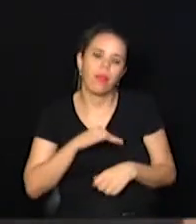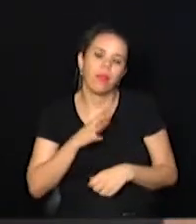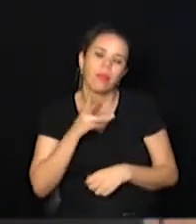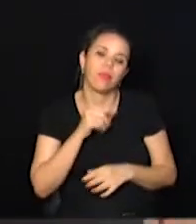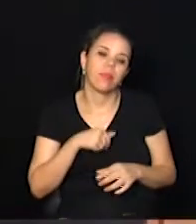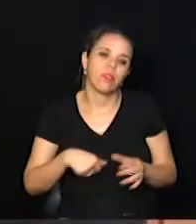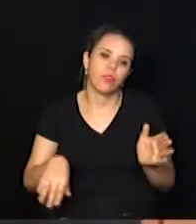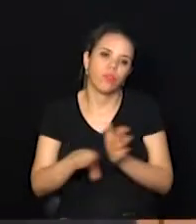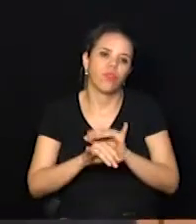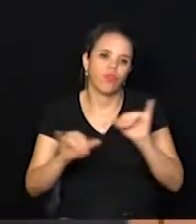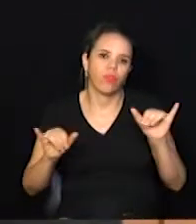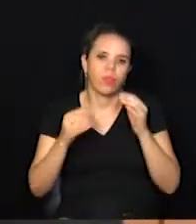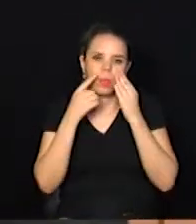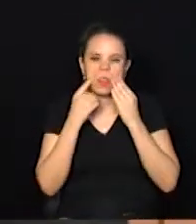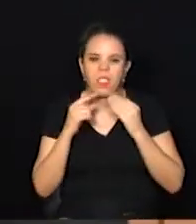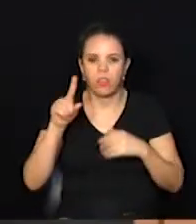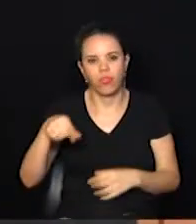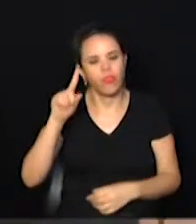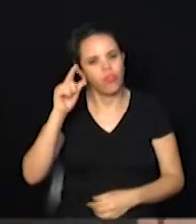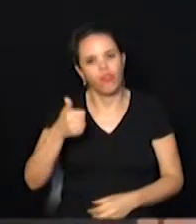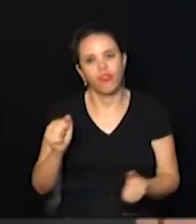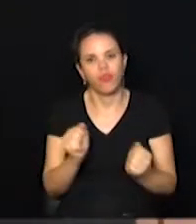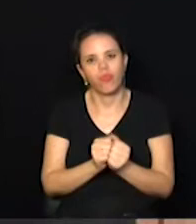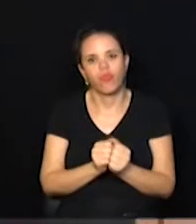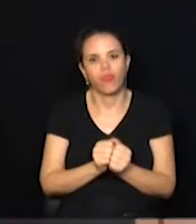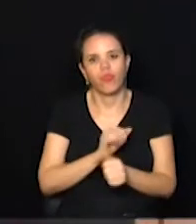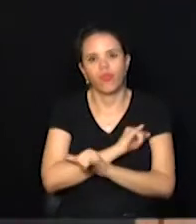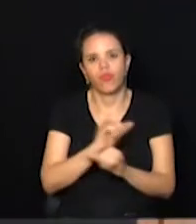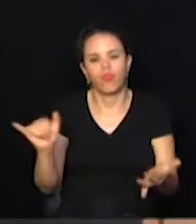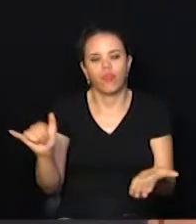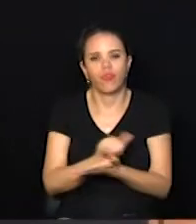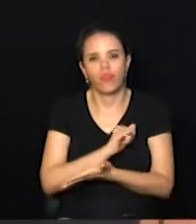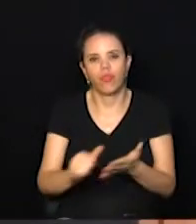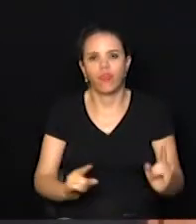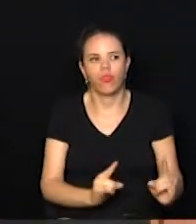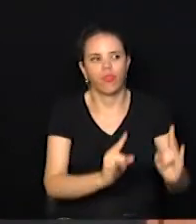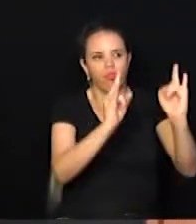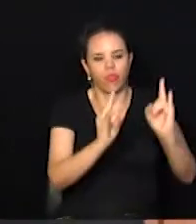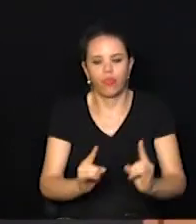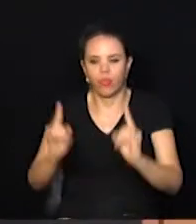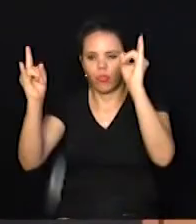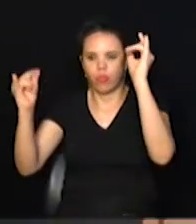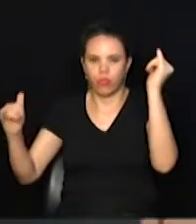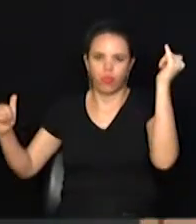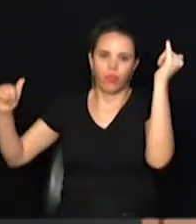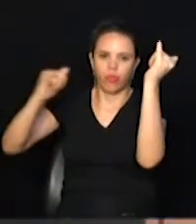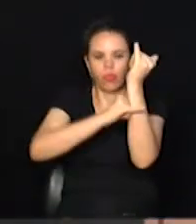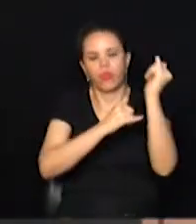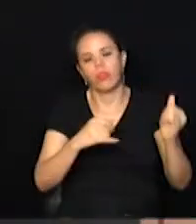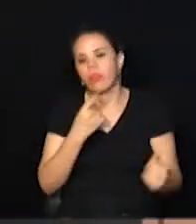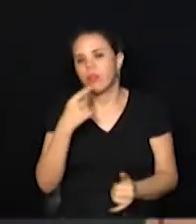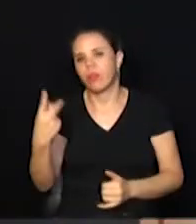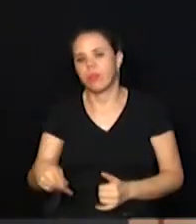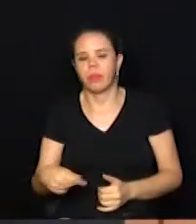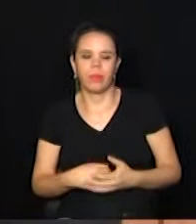notícia veio à tona no dia 11, juntamente com a notícia das Torres Gêmeas. Então, para quem é de Campinas, né, a gente